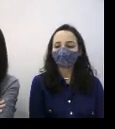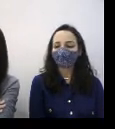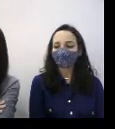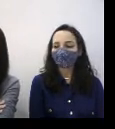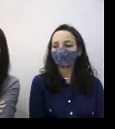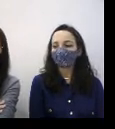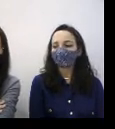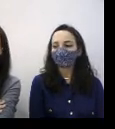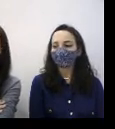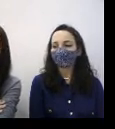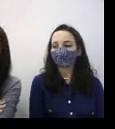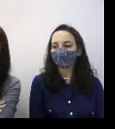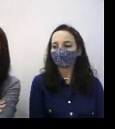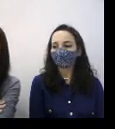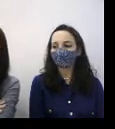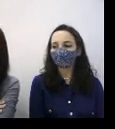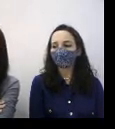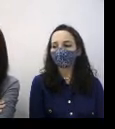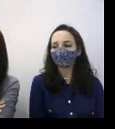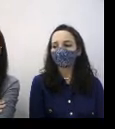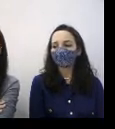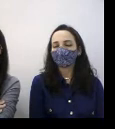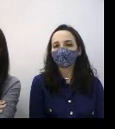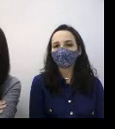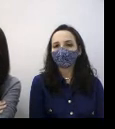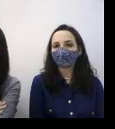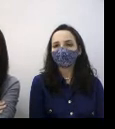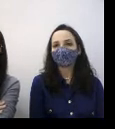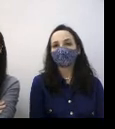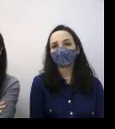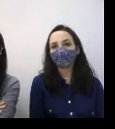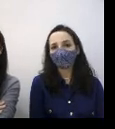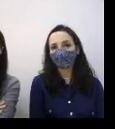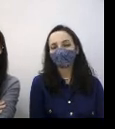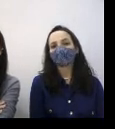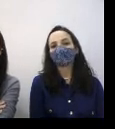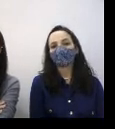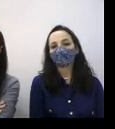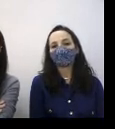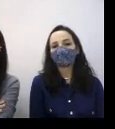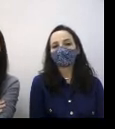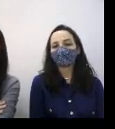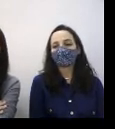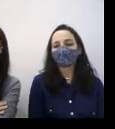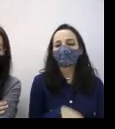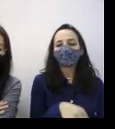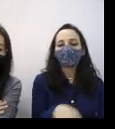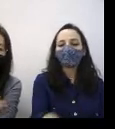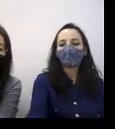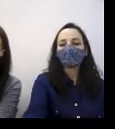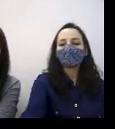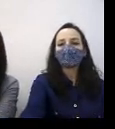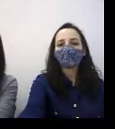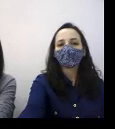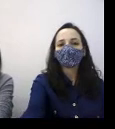importante a gente saber diferenciar, né, tristeza de depressão, luto de depressão, né?